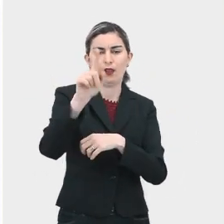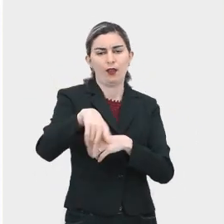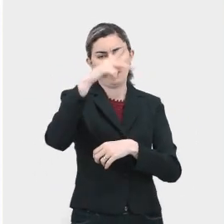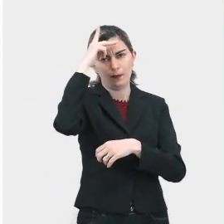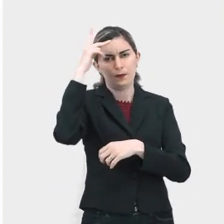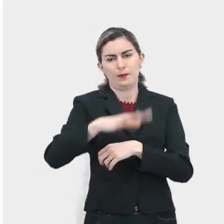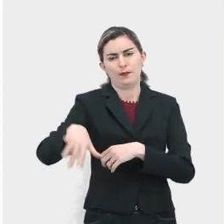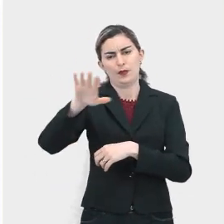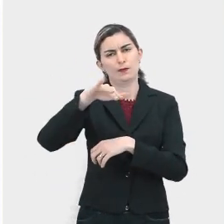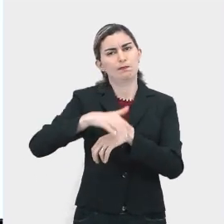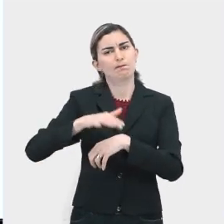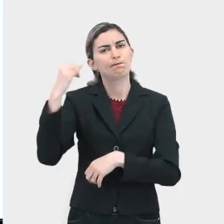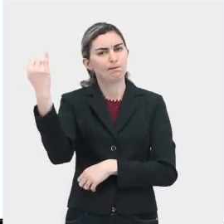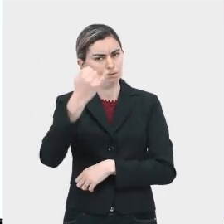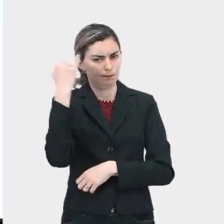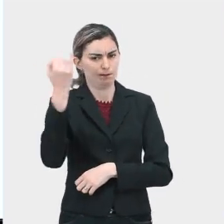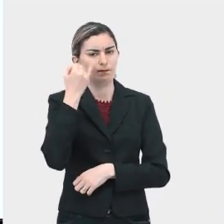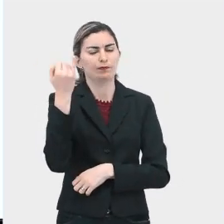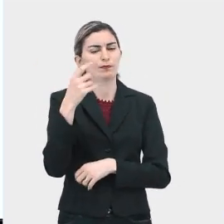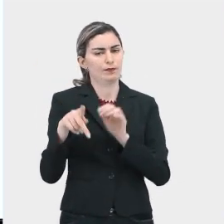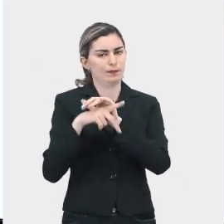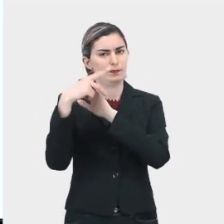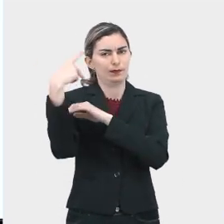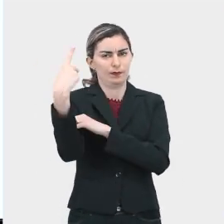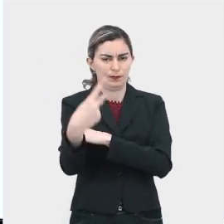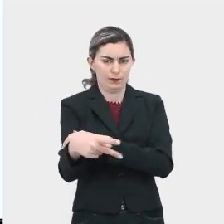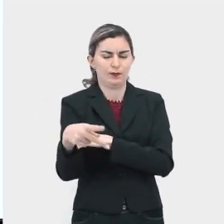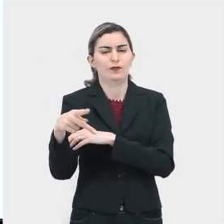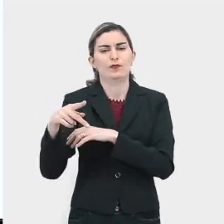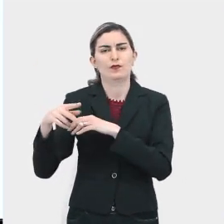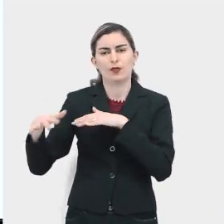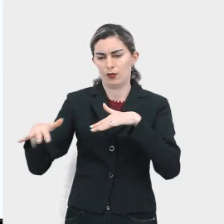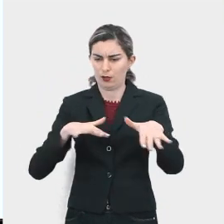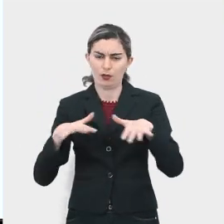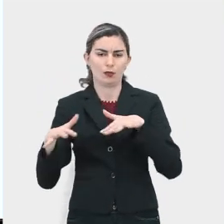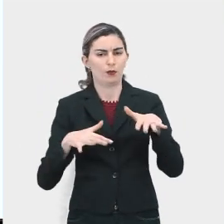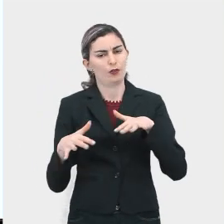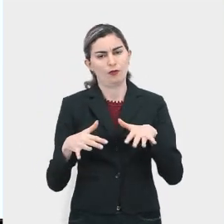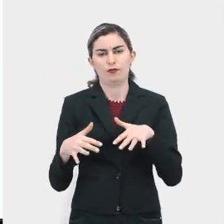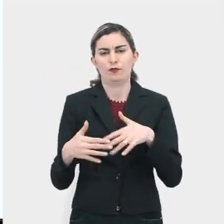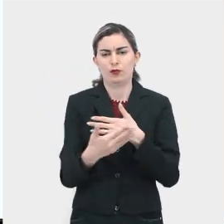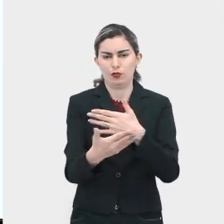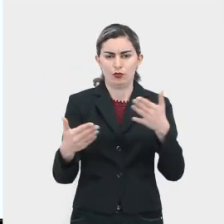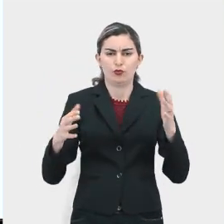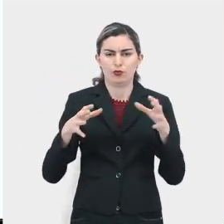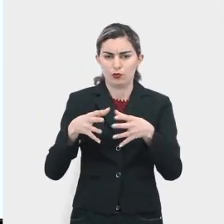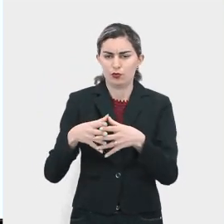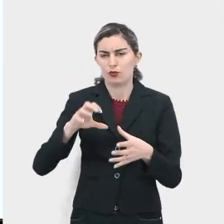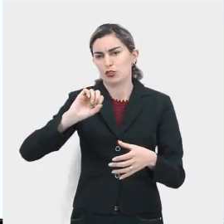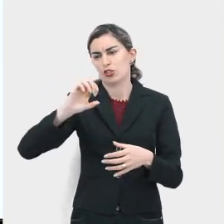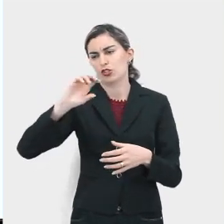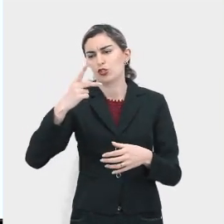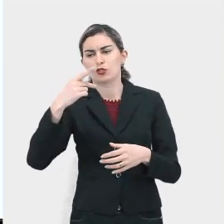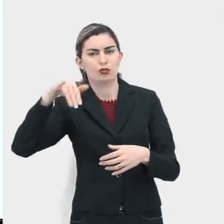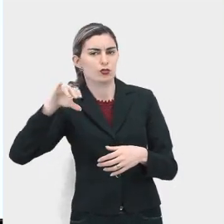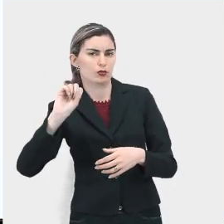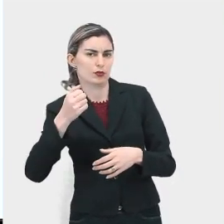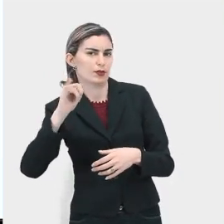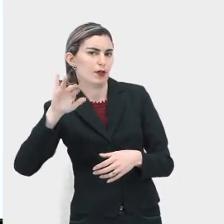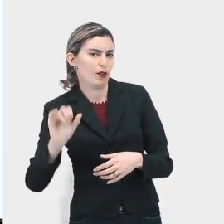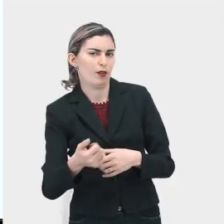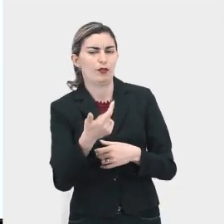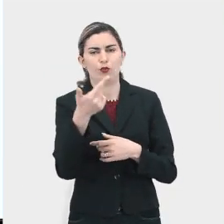muito importantes que fizeram parte desse movimento Mangue Beat, junto com Chico Sainz, Ciotro,